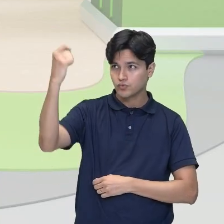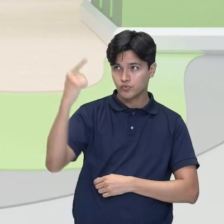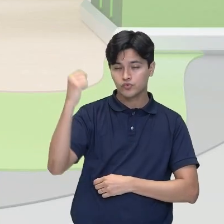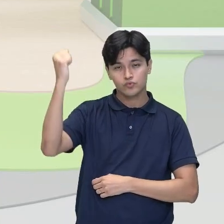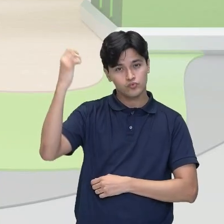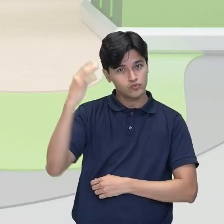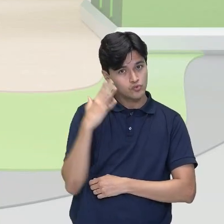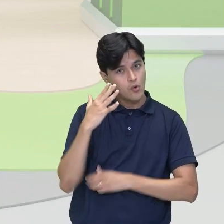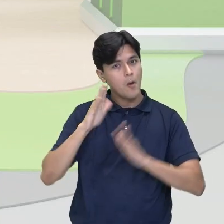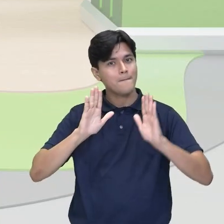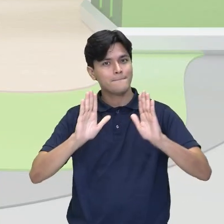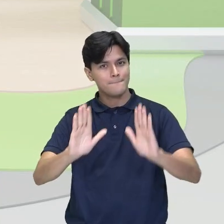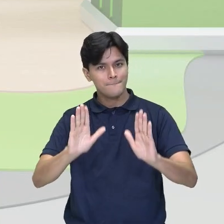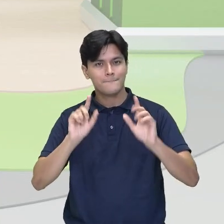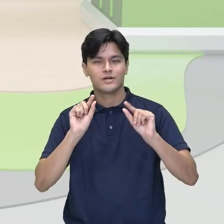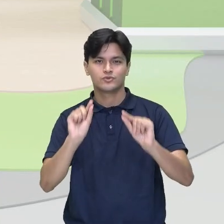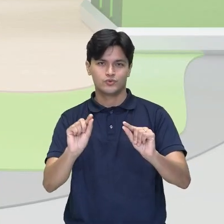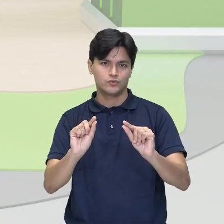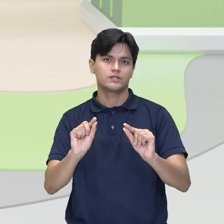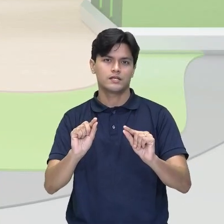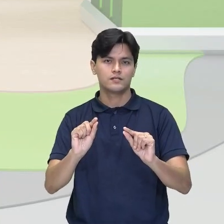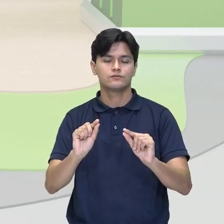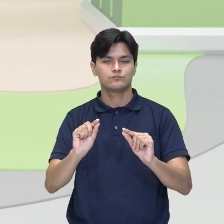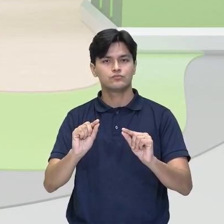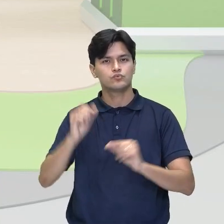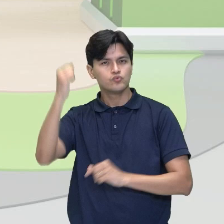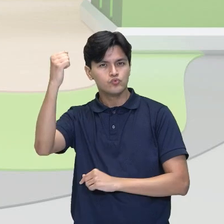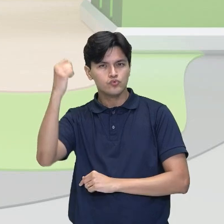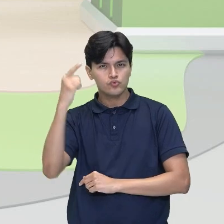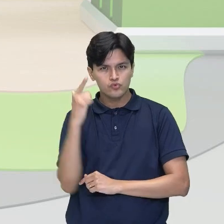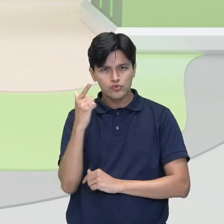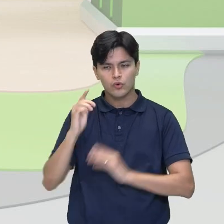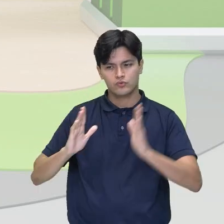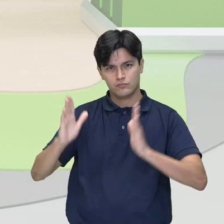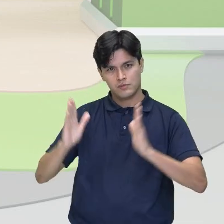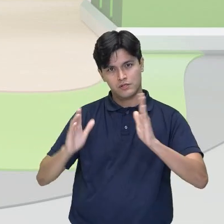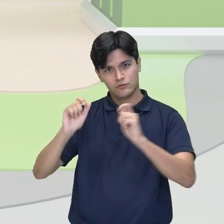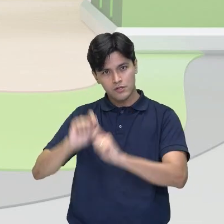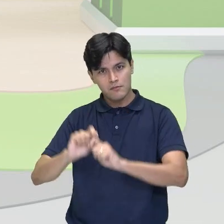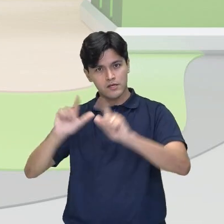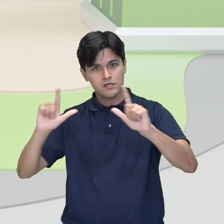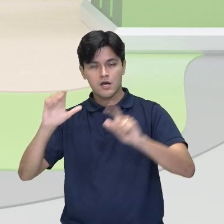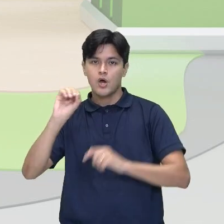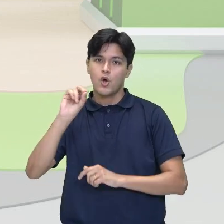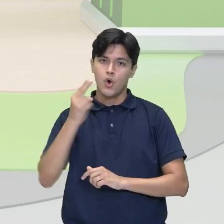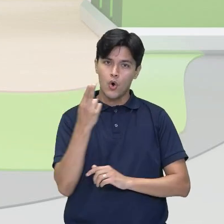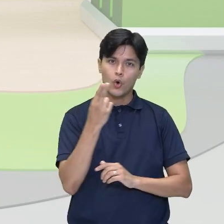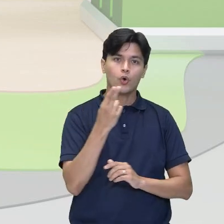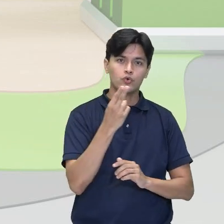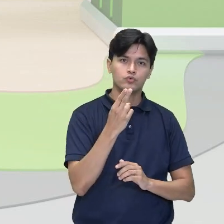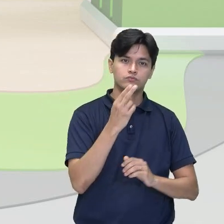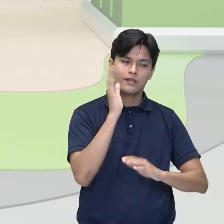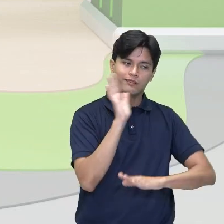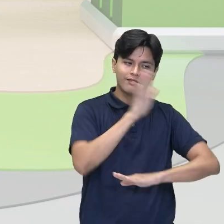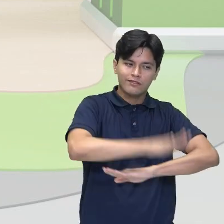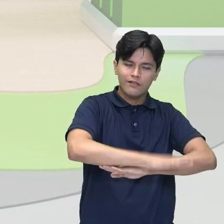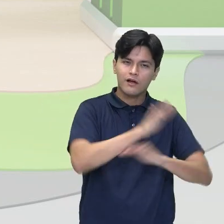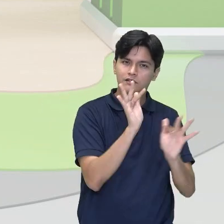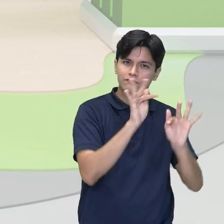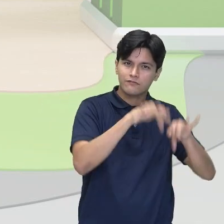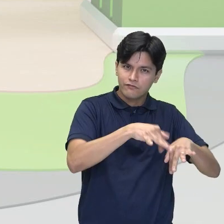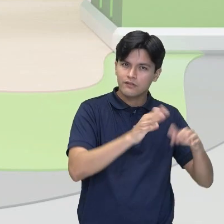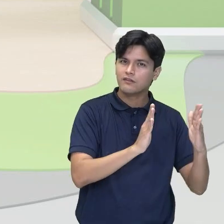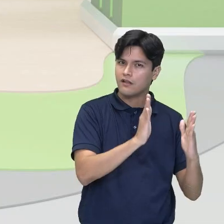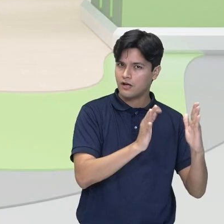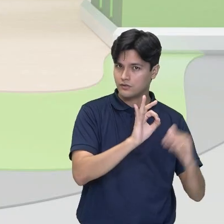mas logo o sol da manhã ou do final da tarde, certo? E aí também não é para